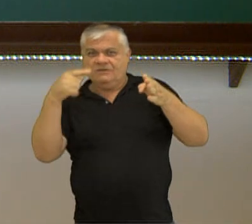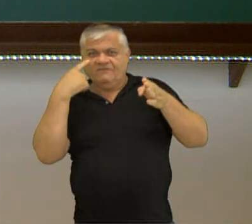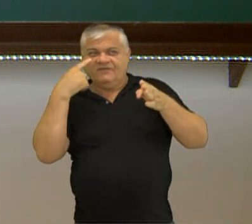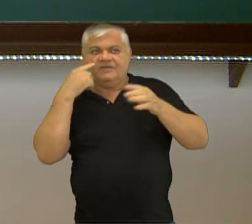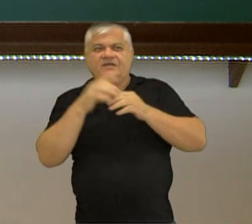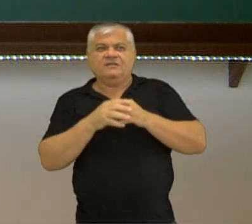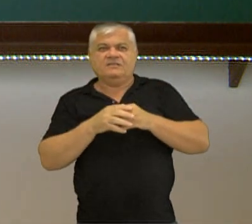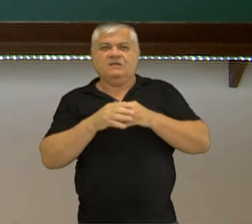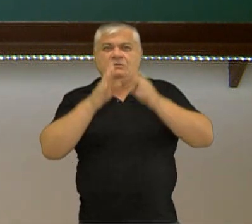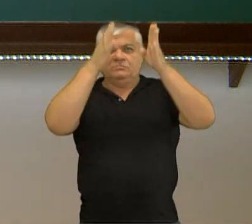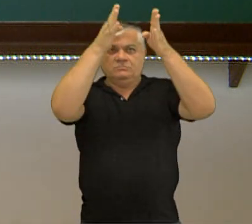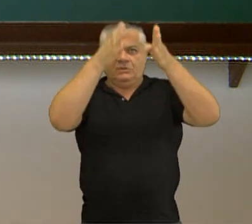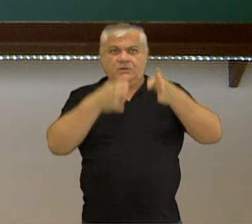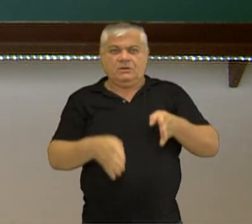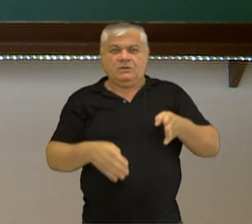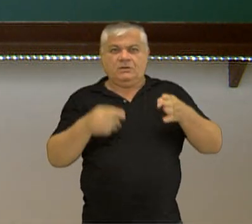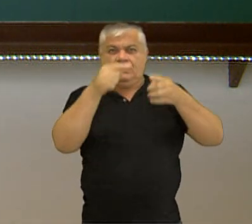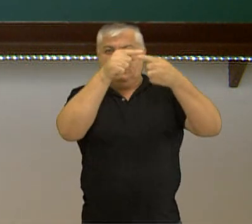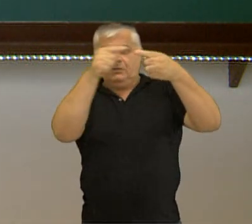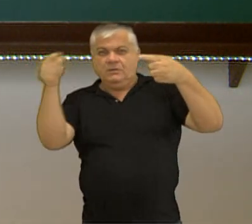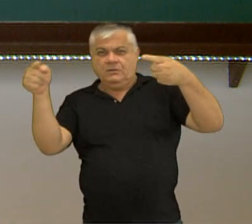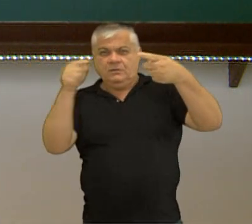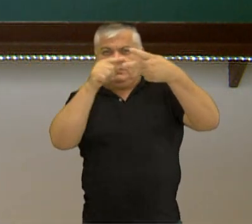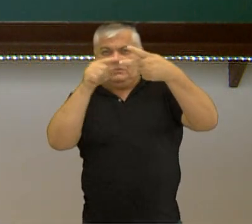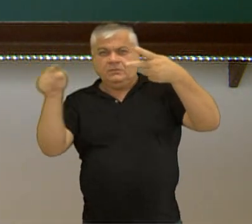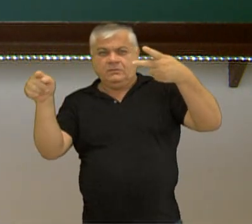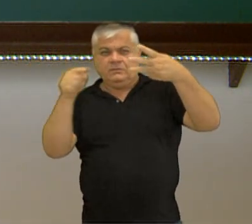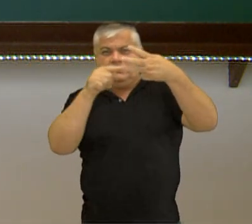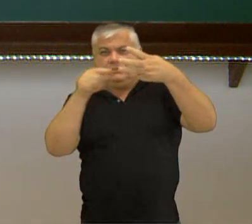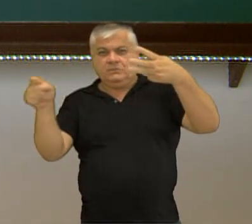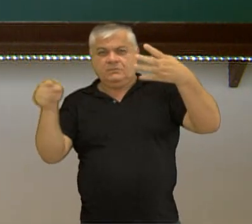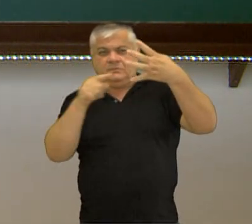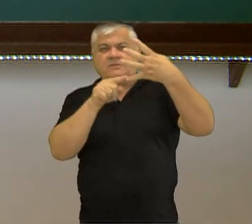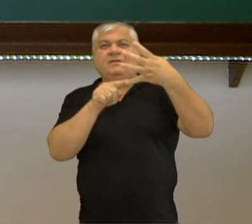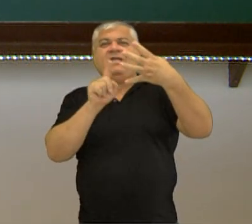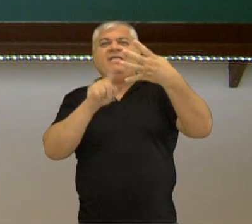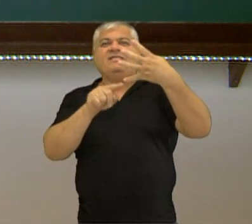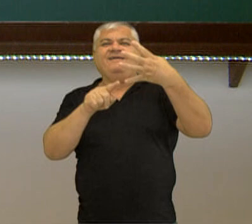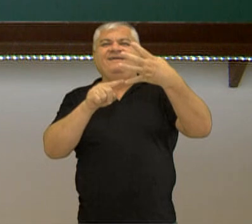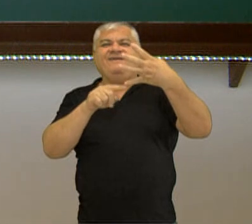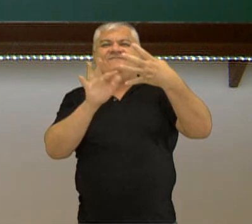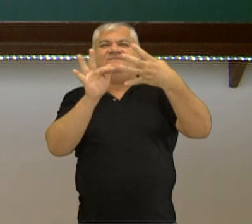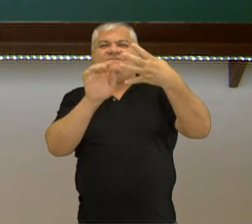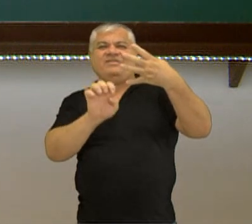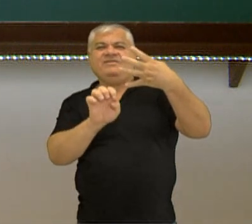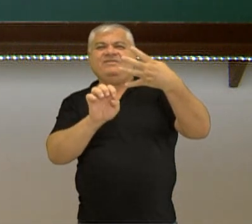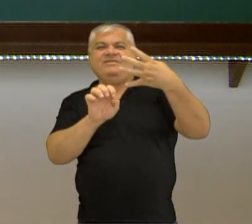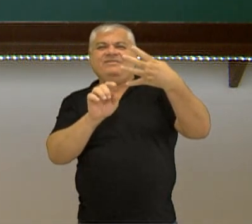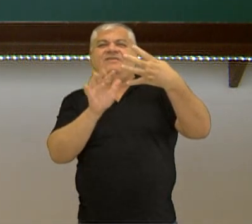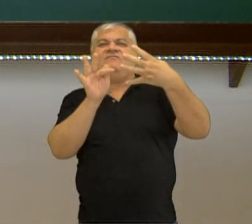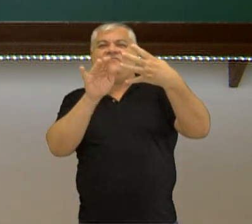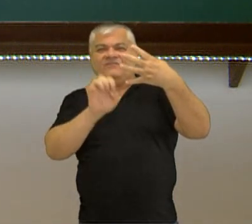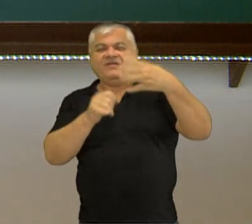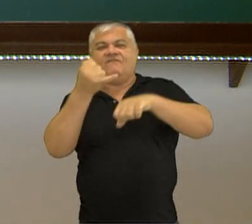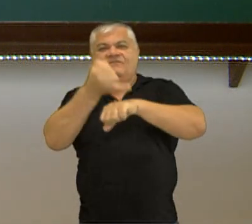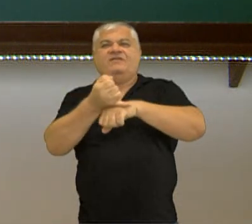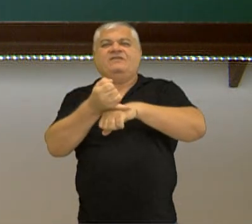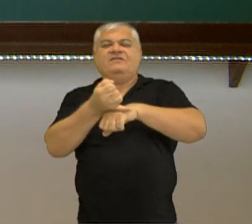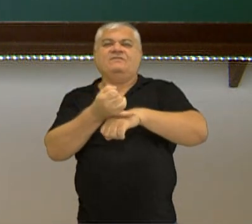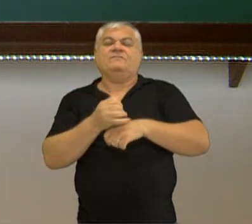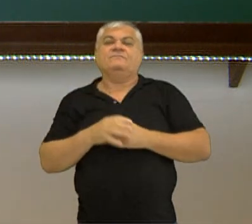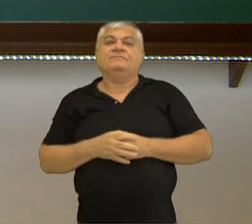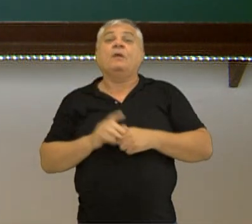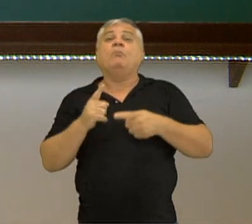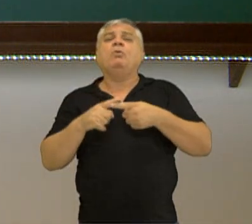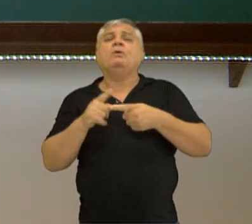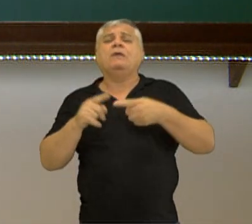esse caminho na horizontal, ele está na quarta linha, tá certo? Ele está no quarto período e ele está